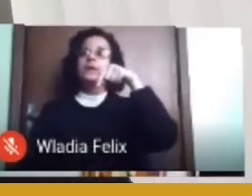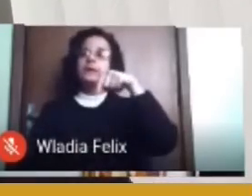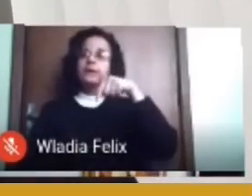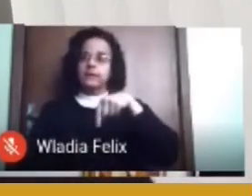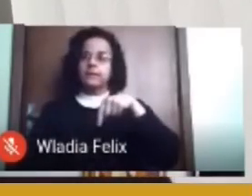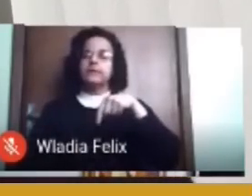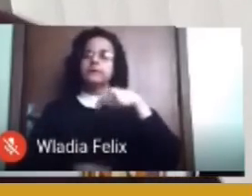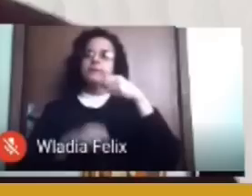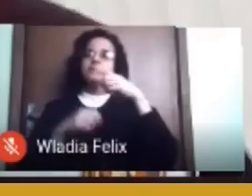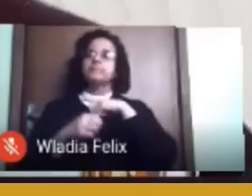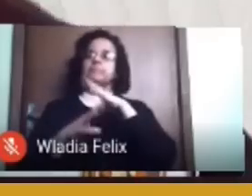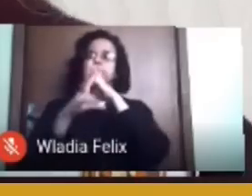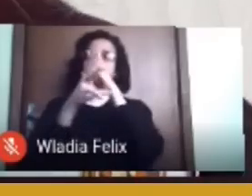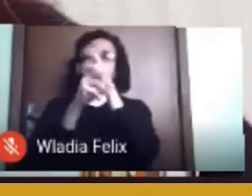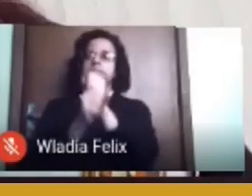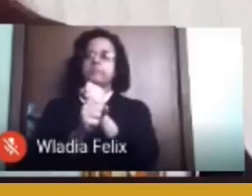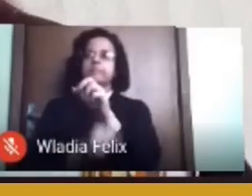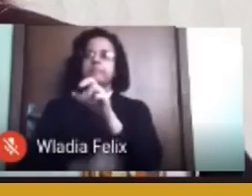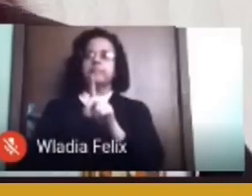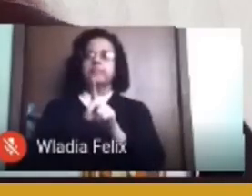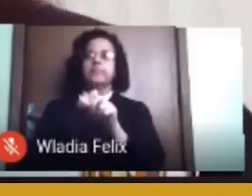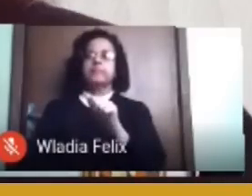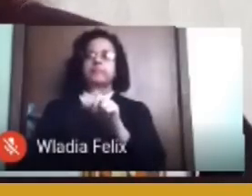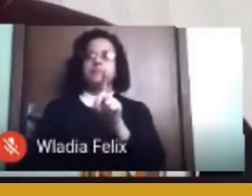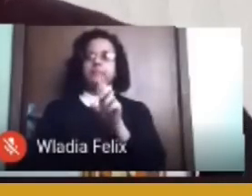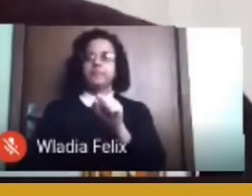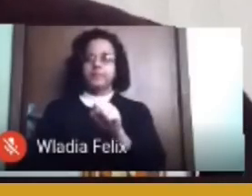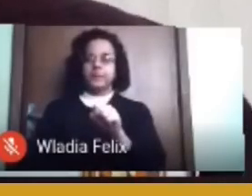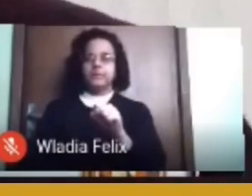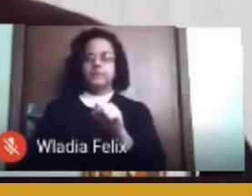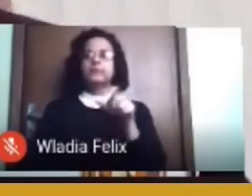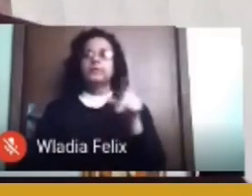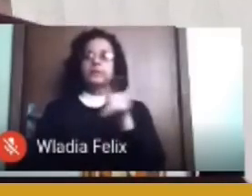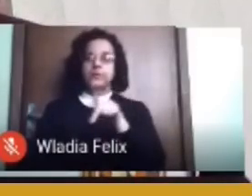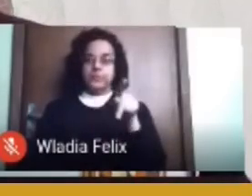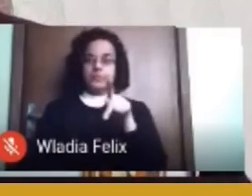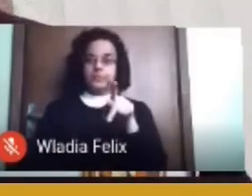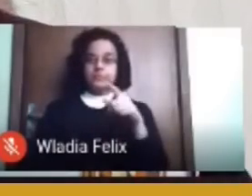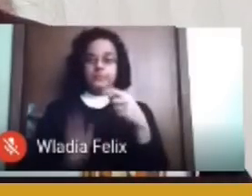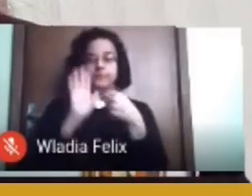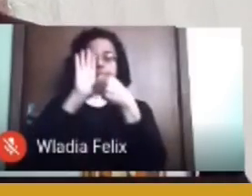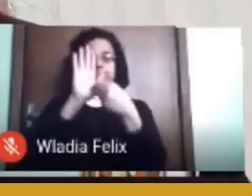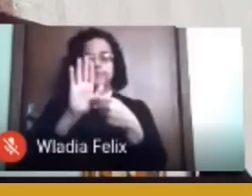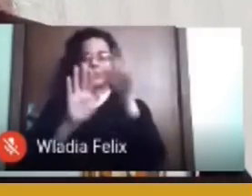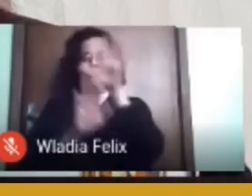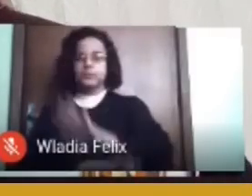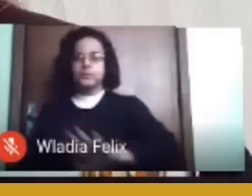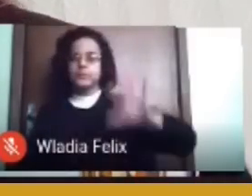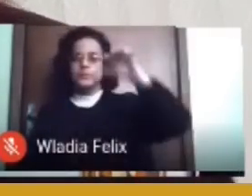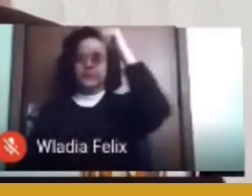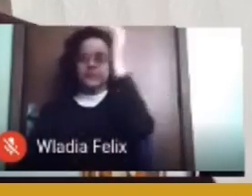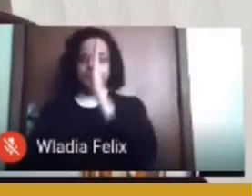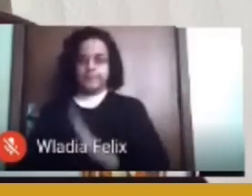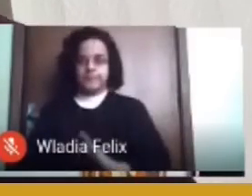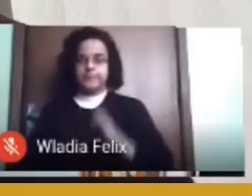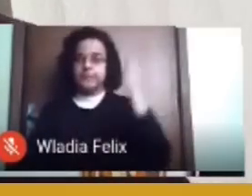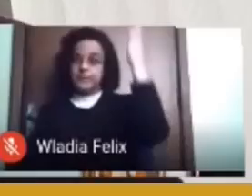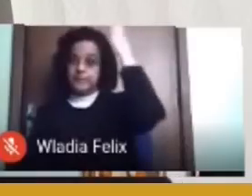do Brasil e Paraná. Nós trouxemos alguns dados estatísticos disponibilizados